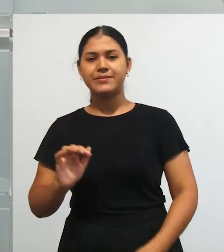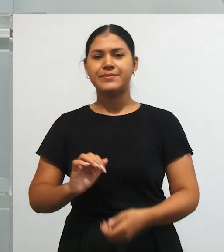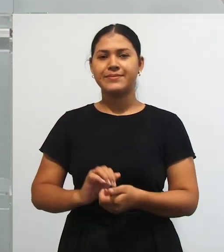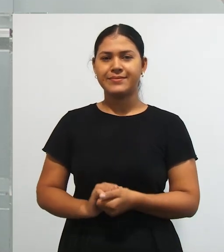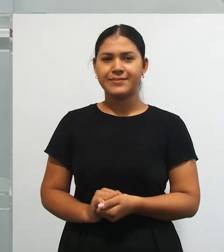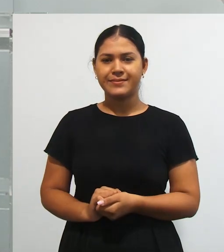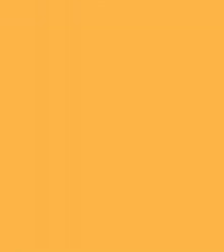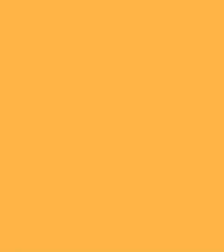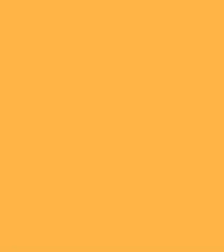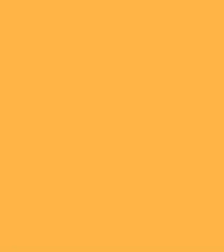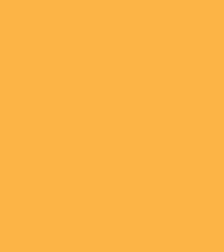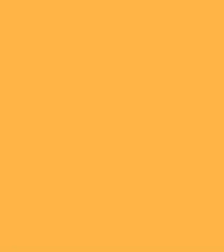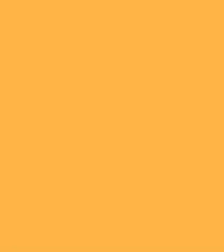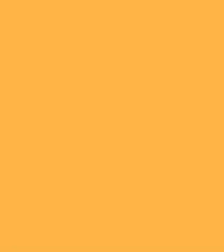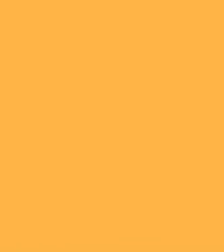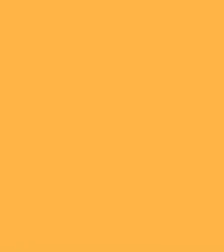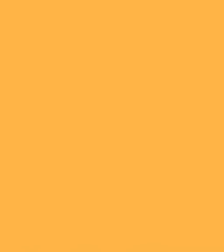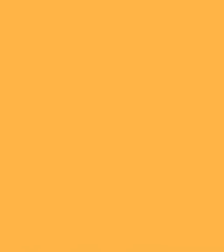bonanças!